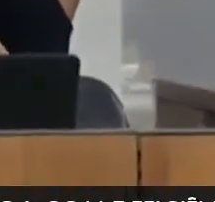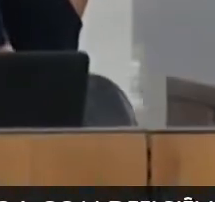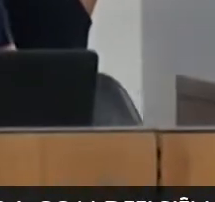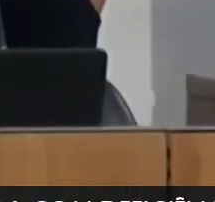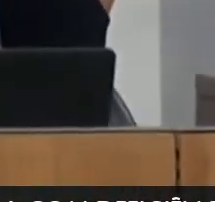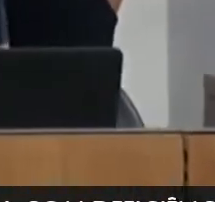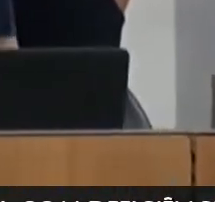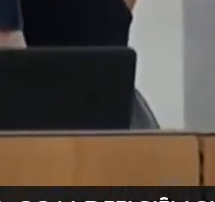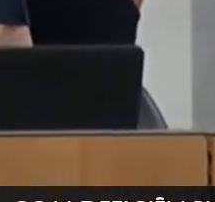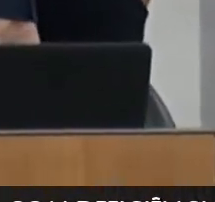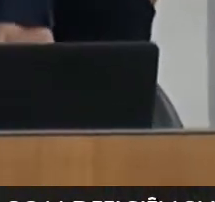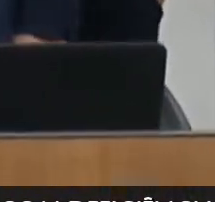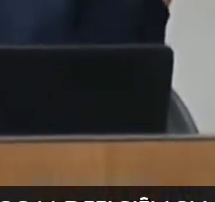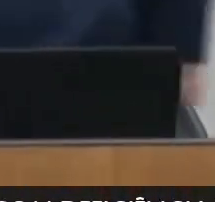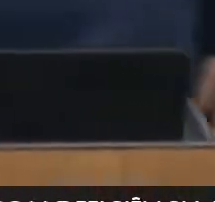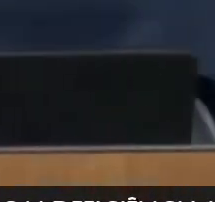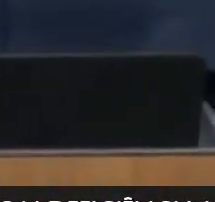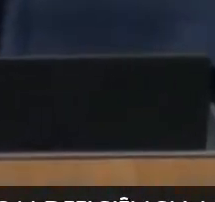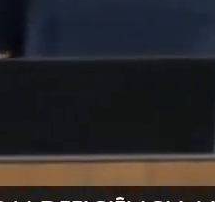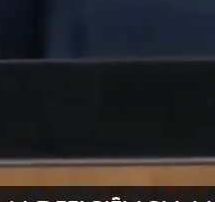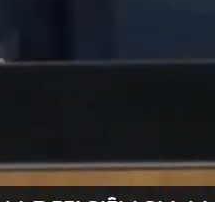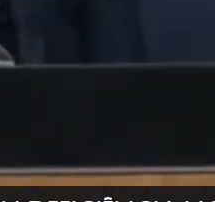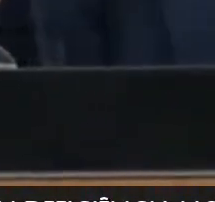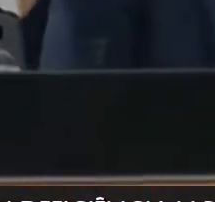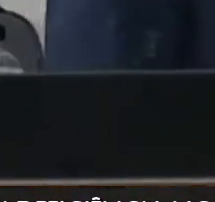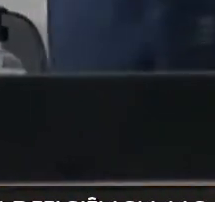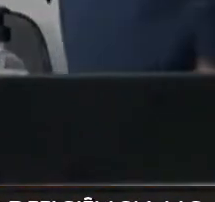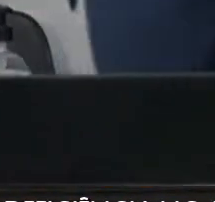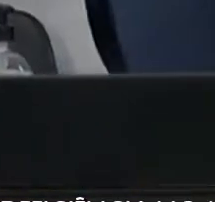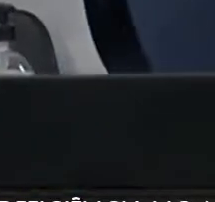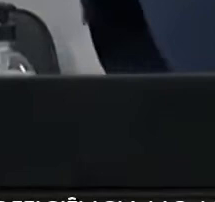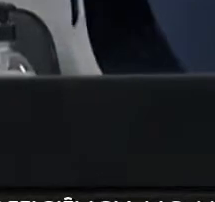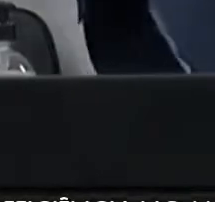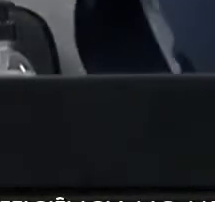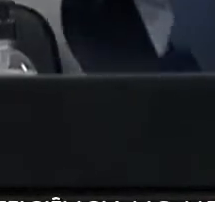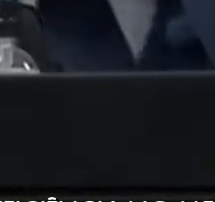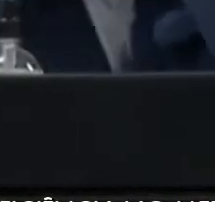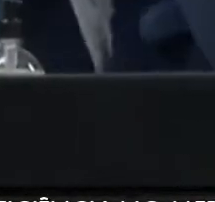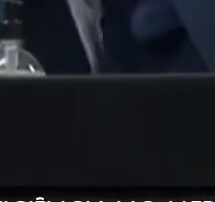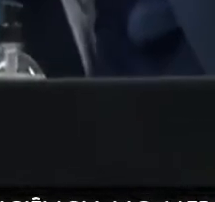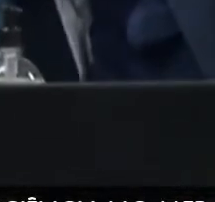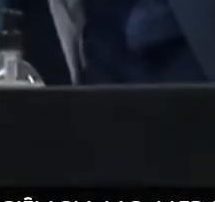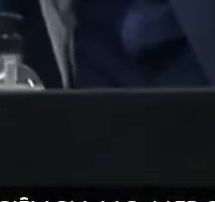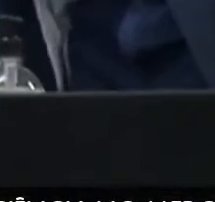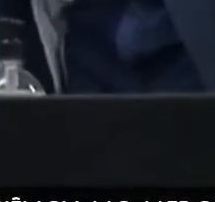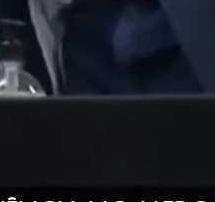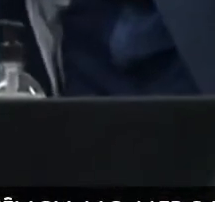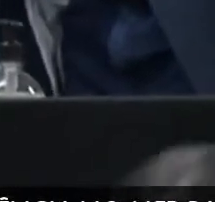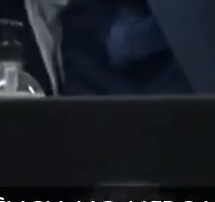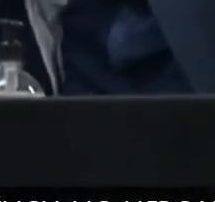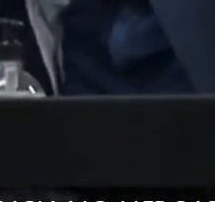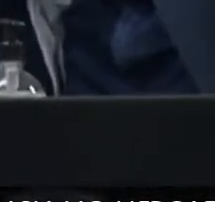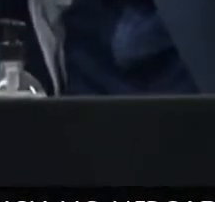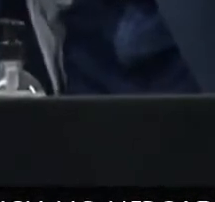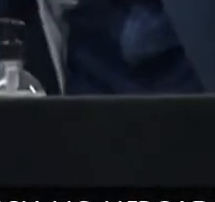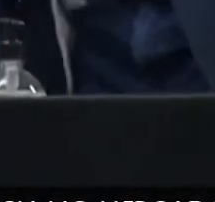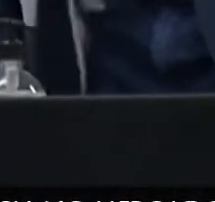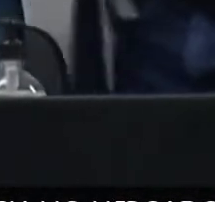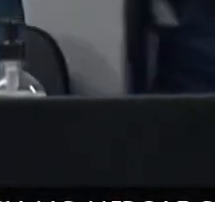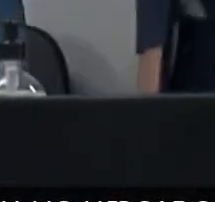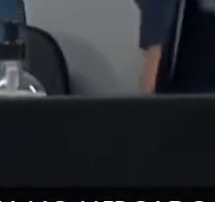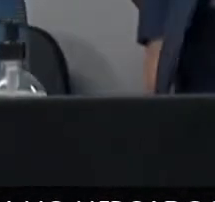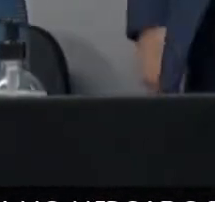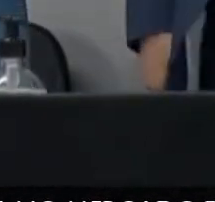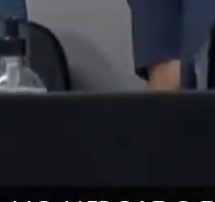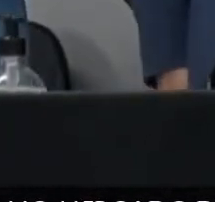Antes de Vossa Excelência, né, quero agradecer muito o deputado Bechir, foi presidente dessa comissão, né,